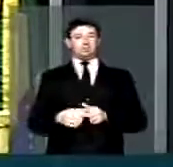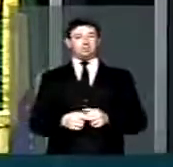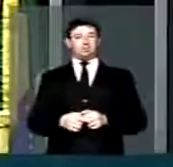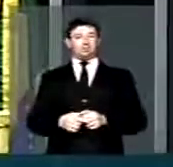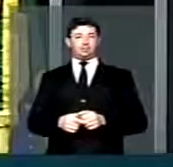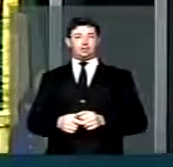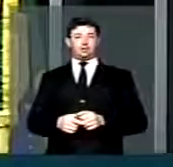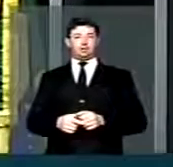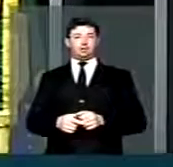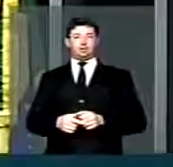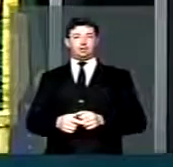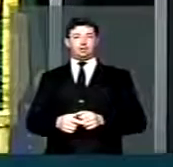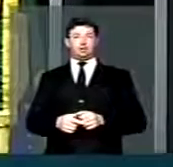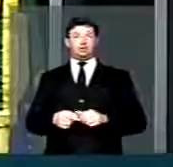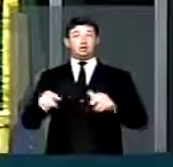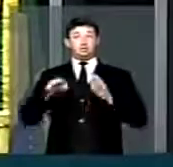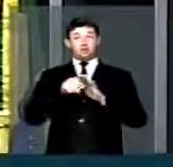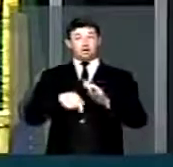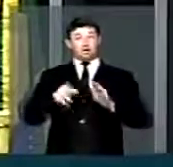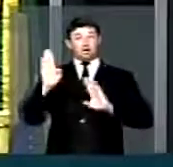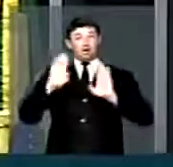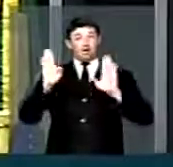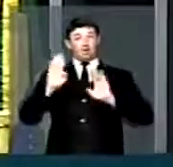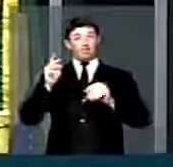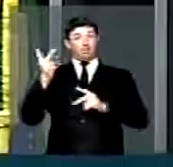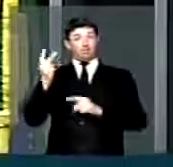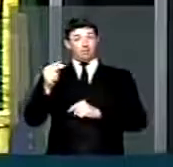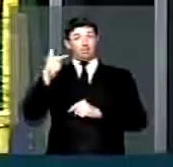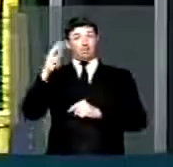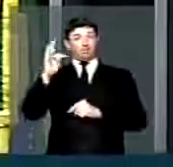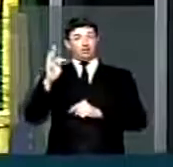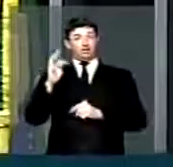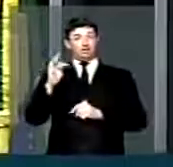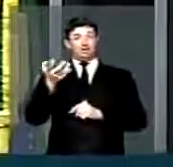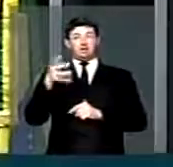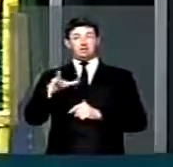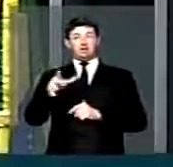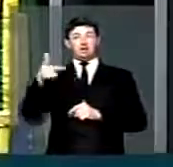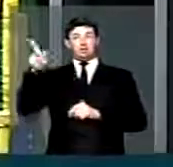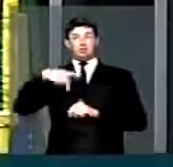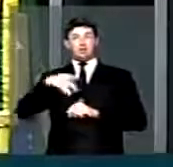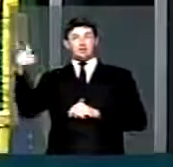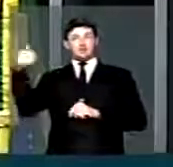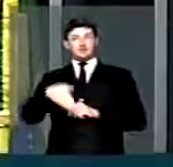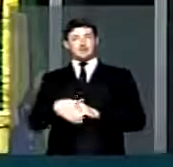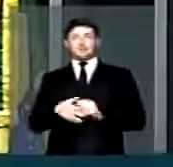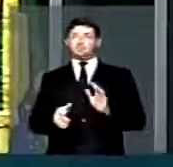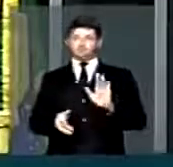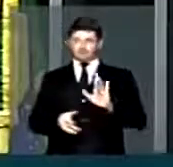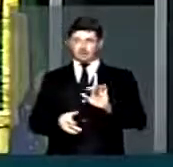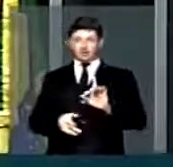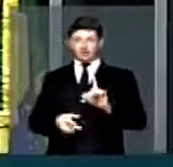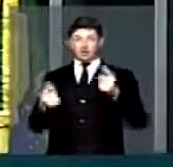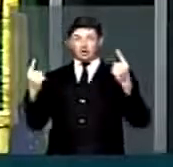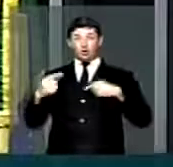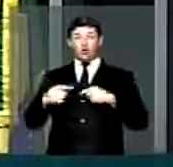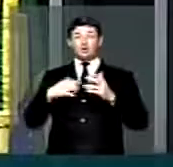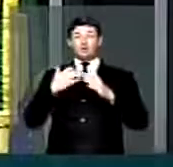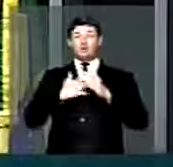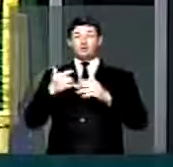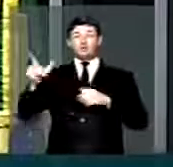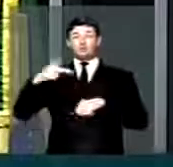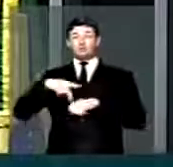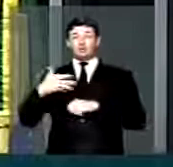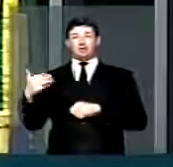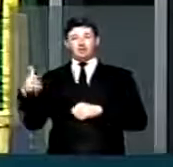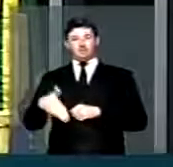vem aqui mesmo à época que o PT era contra o grande capital, contra as grandes multinacionais.